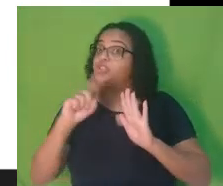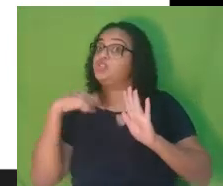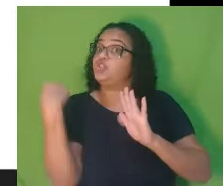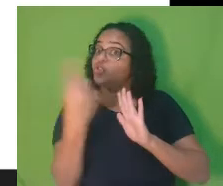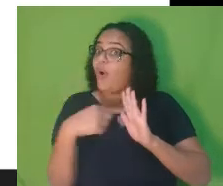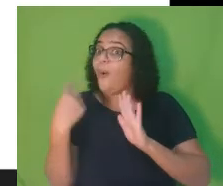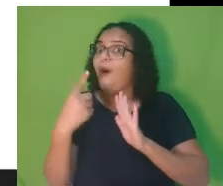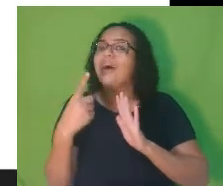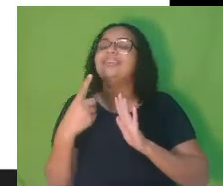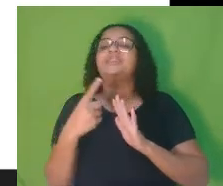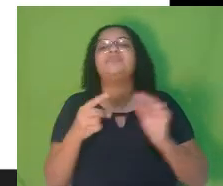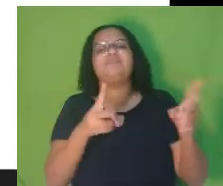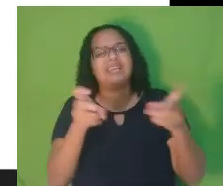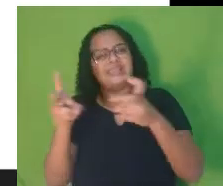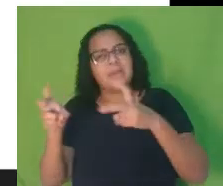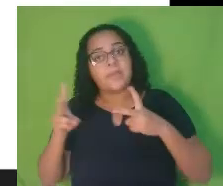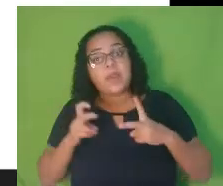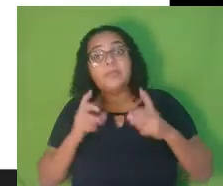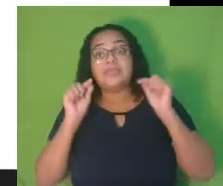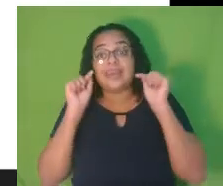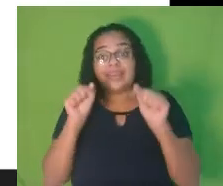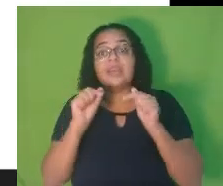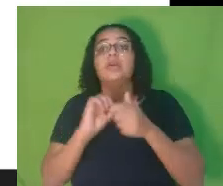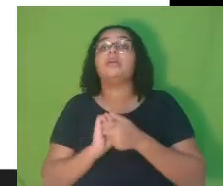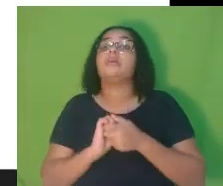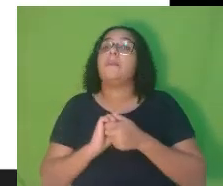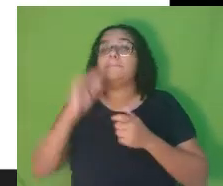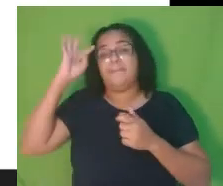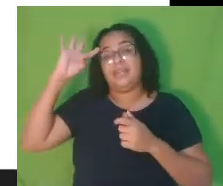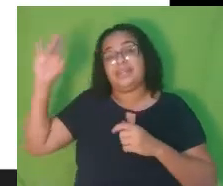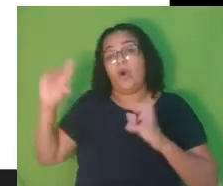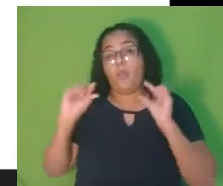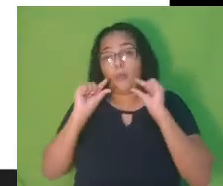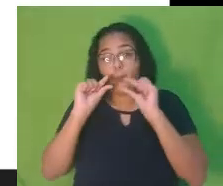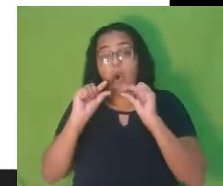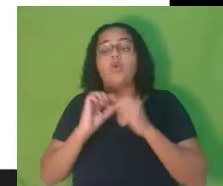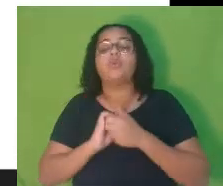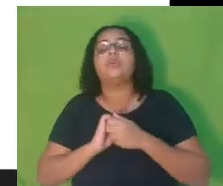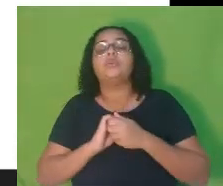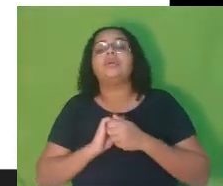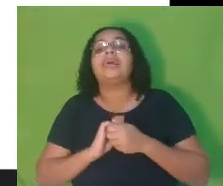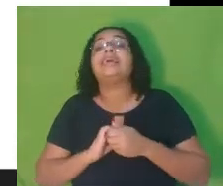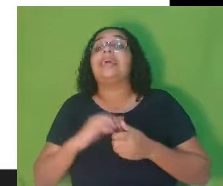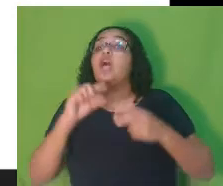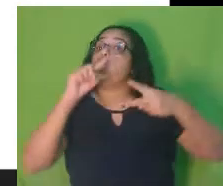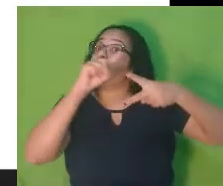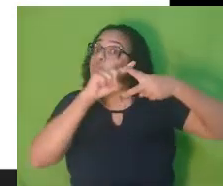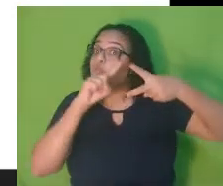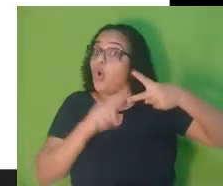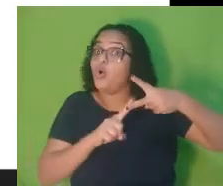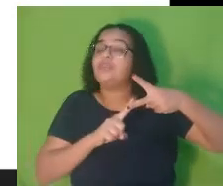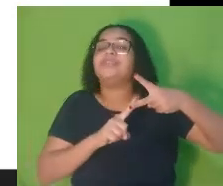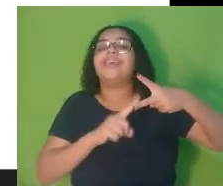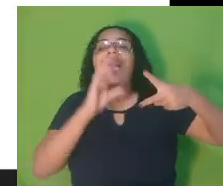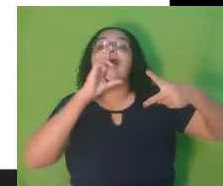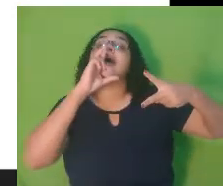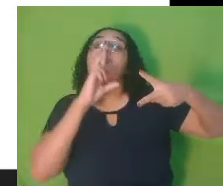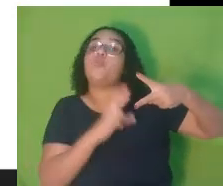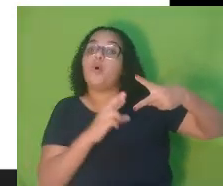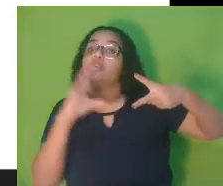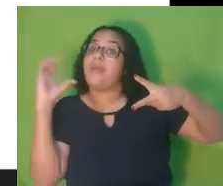Mas a gente consegue perceber aqui, se a gente pensar um pouquinho, que existem duas soluções